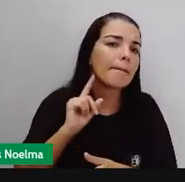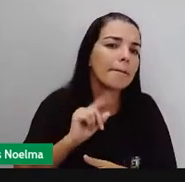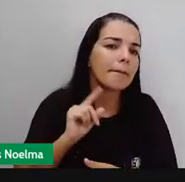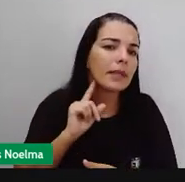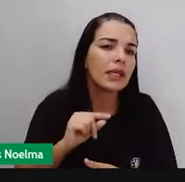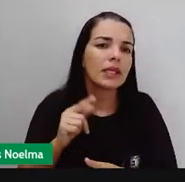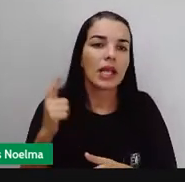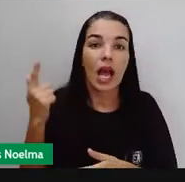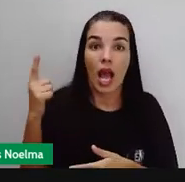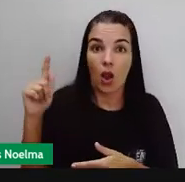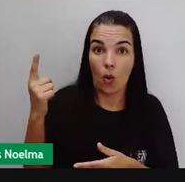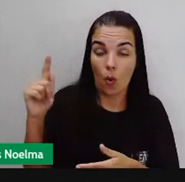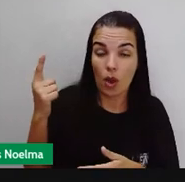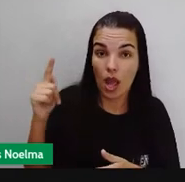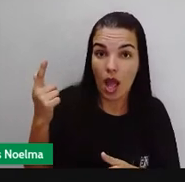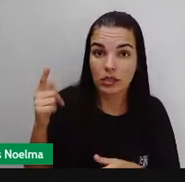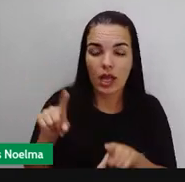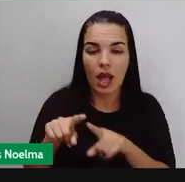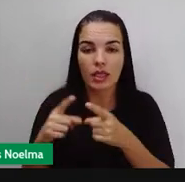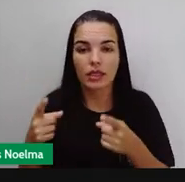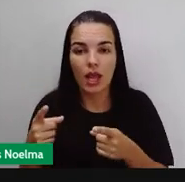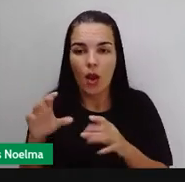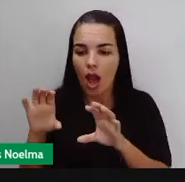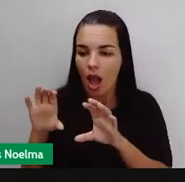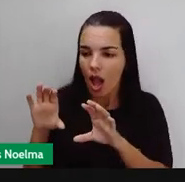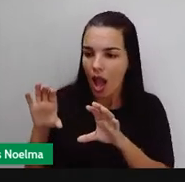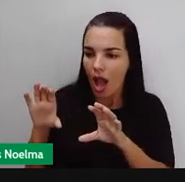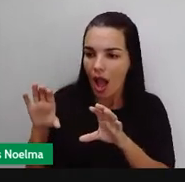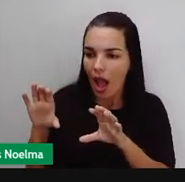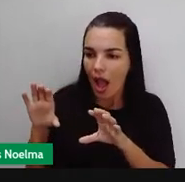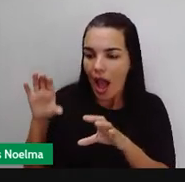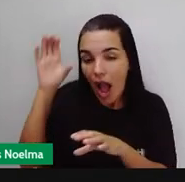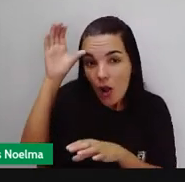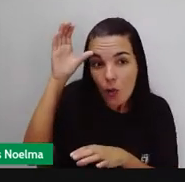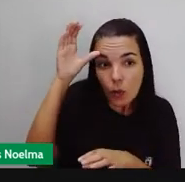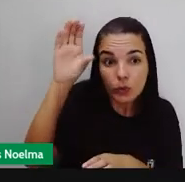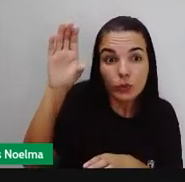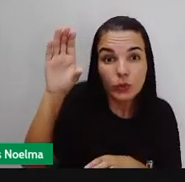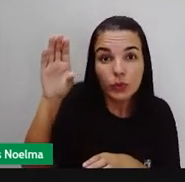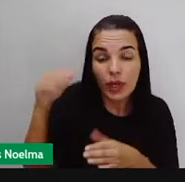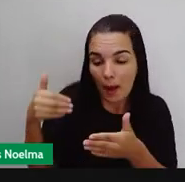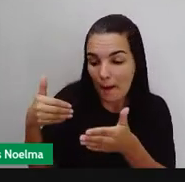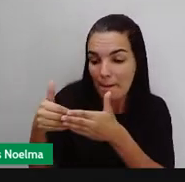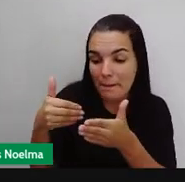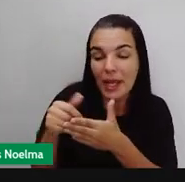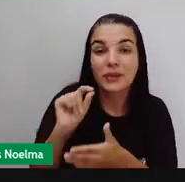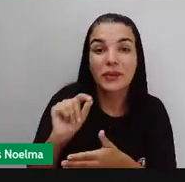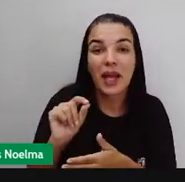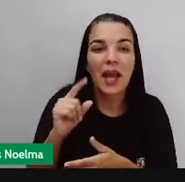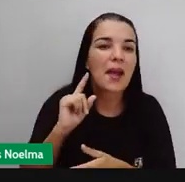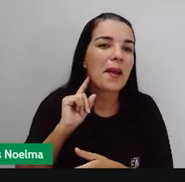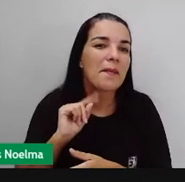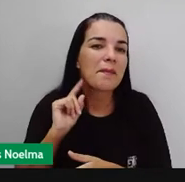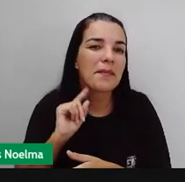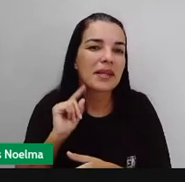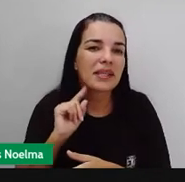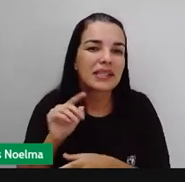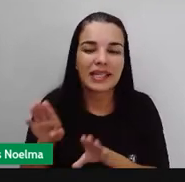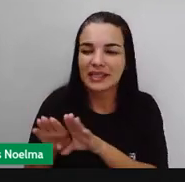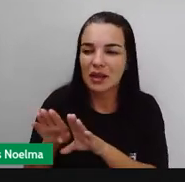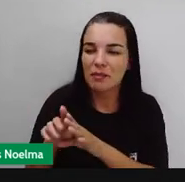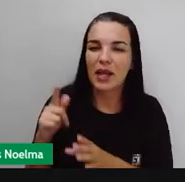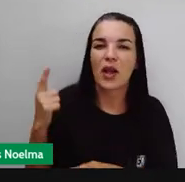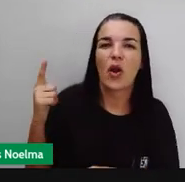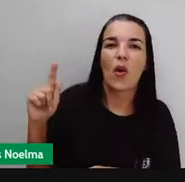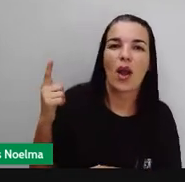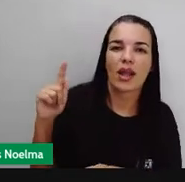a Goiás, a nossa cultura de Santa Maria está mais ligada a Minas, que é outro estado, e Goiás também, que é